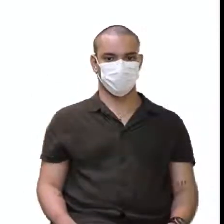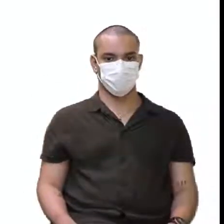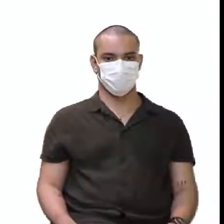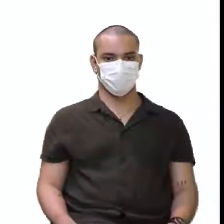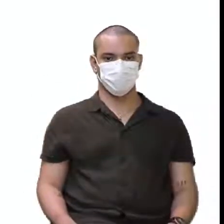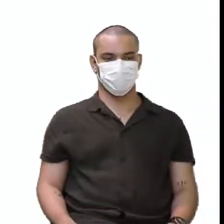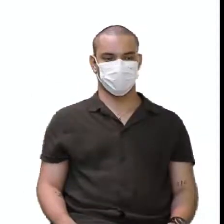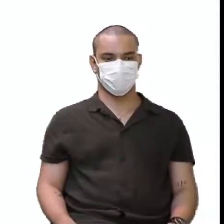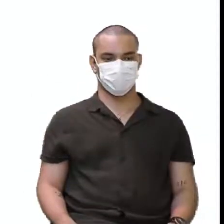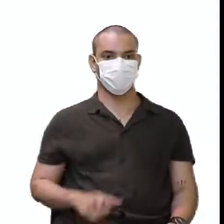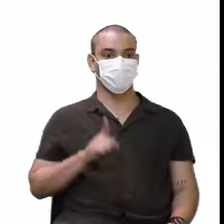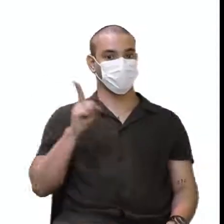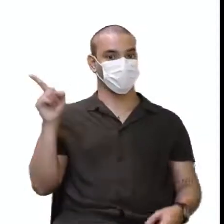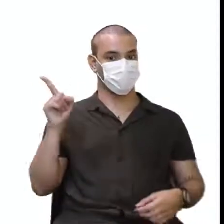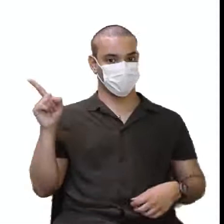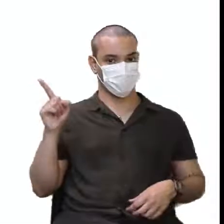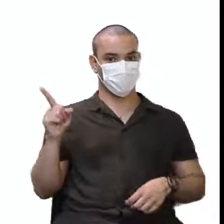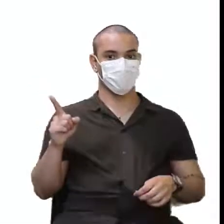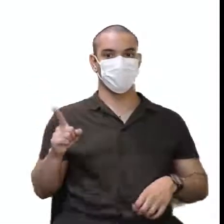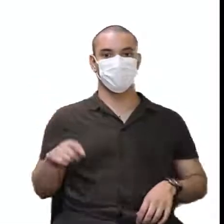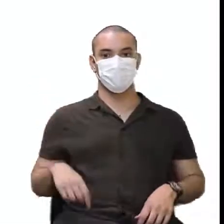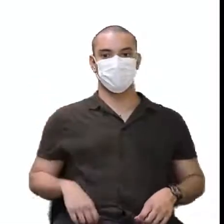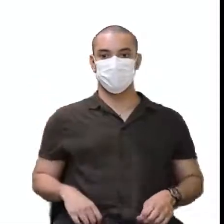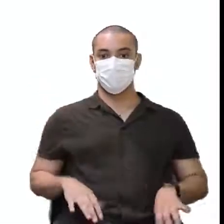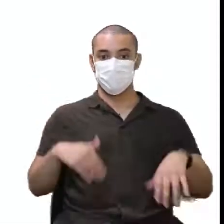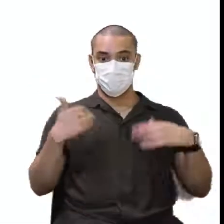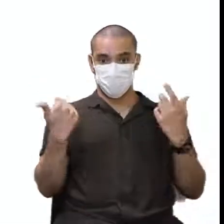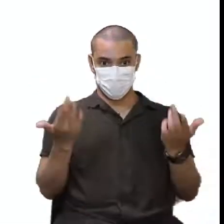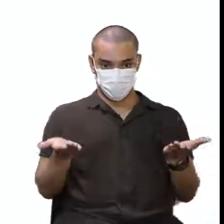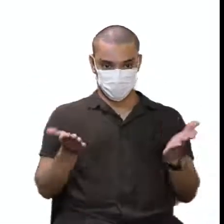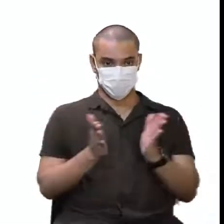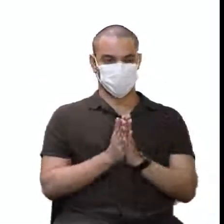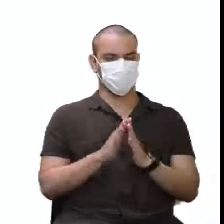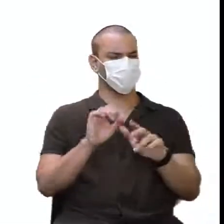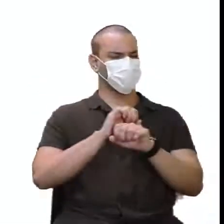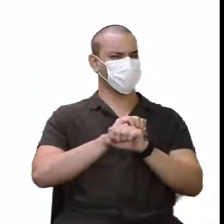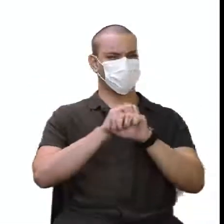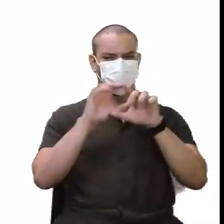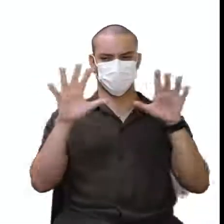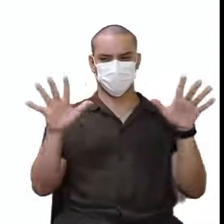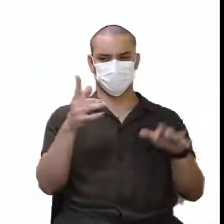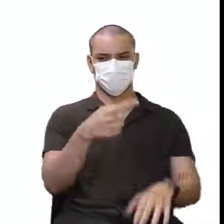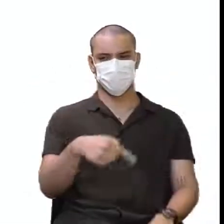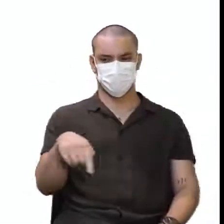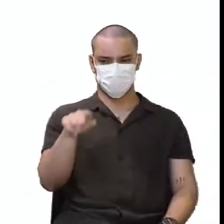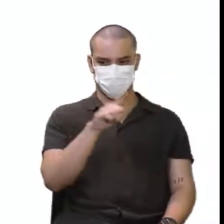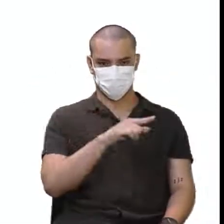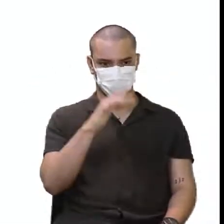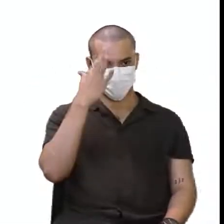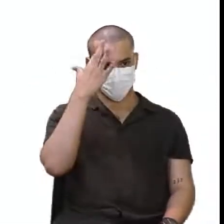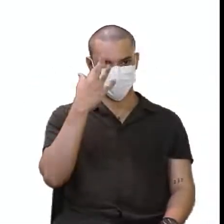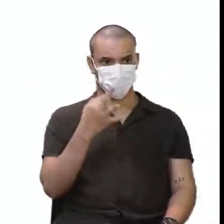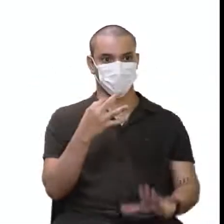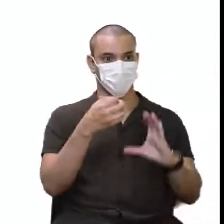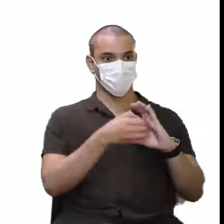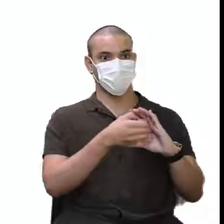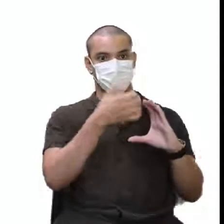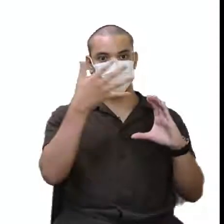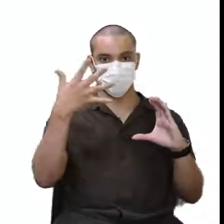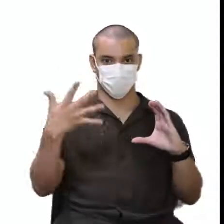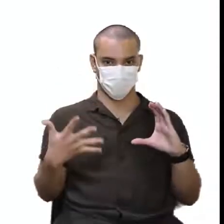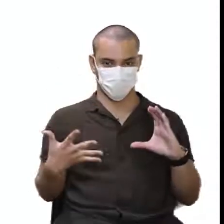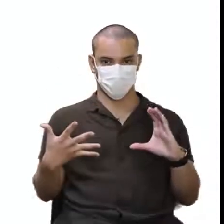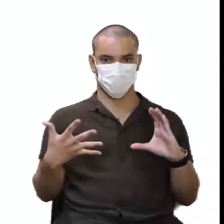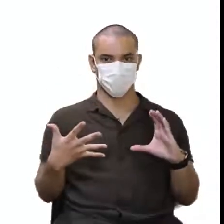Voltando aqui. Então, olha só, gente, para ficar mais claro aí para vocês. Então, aqui as características,